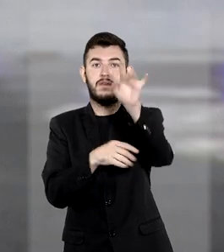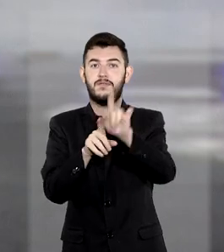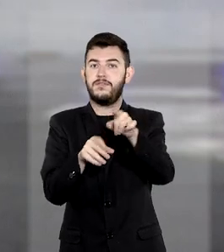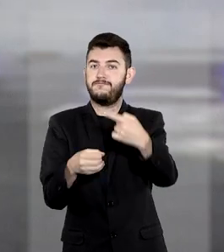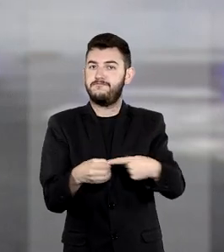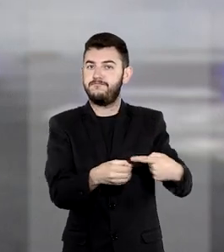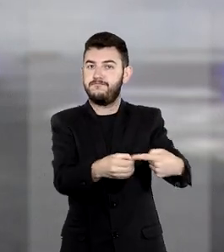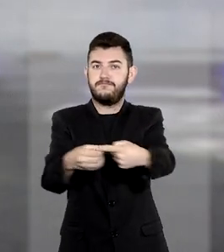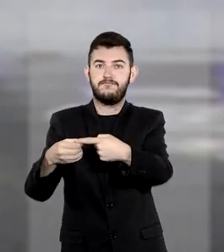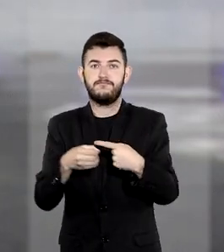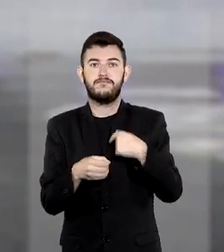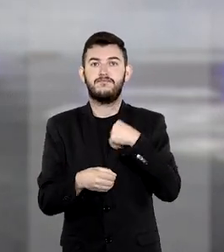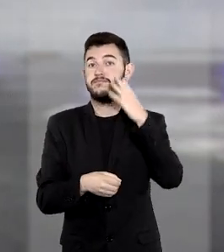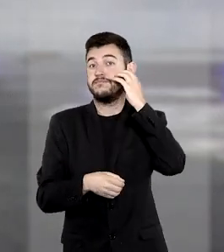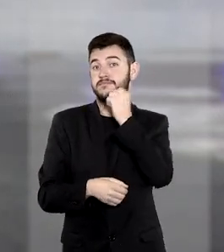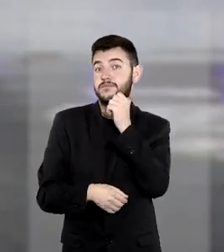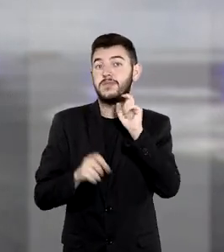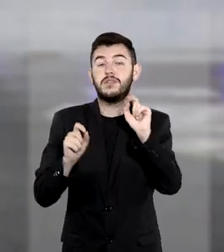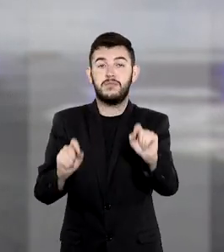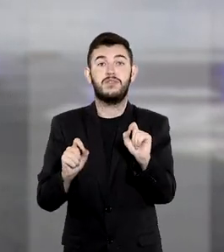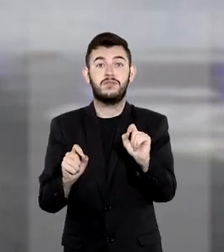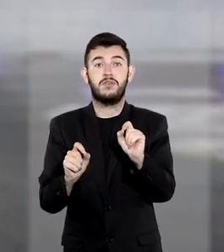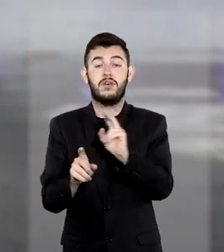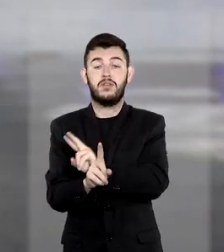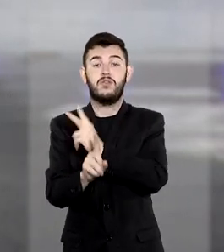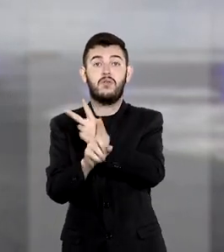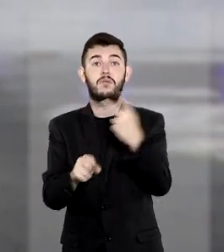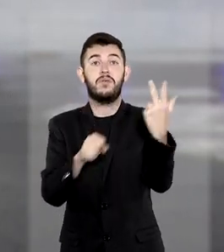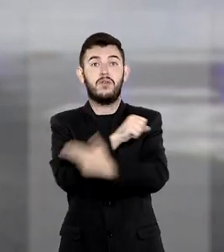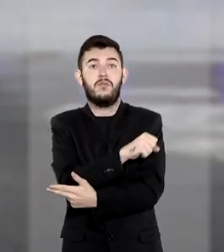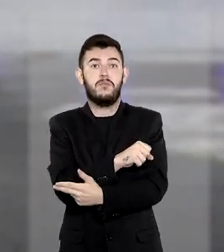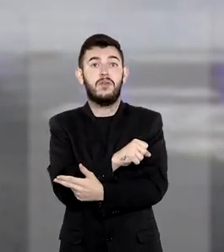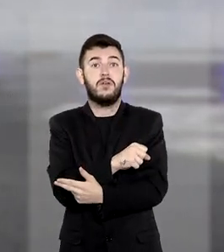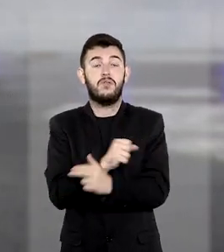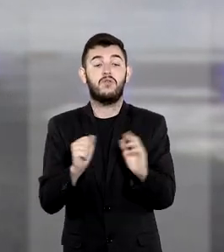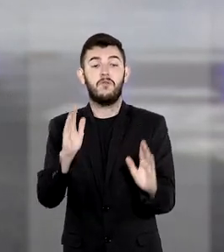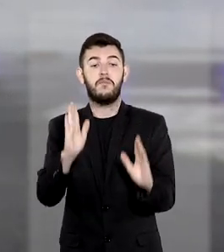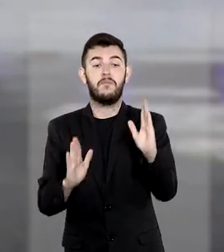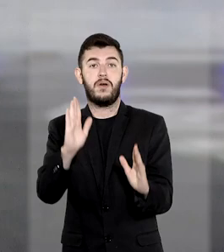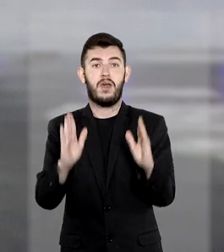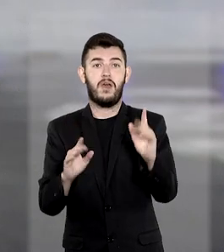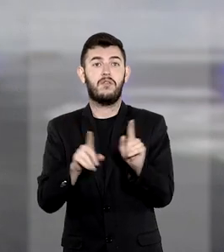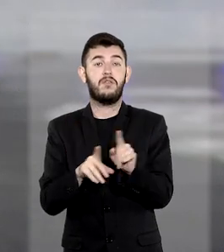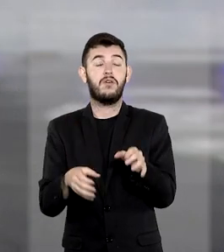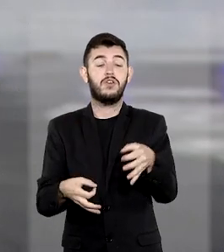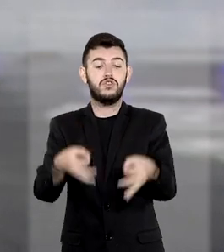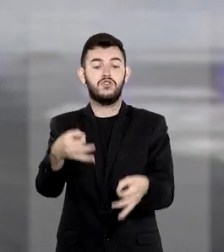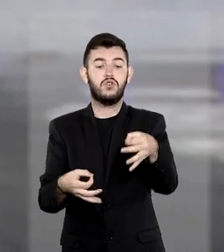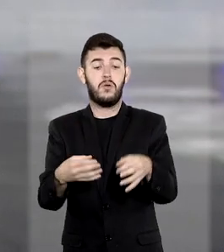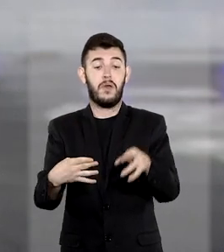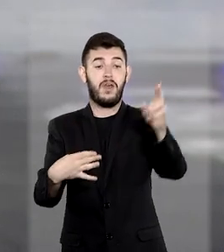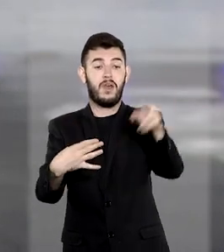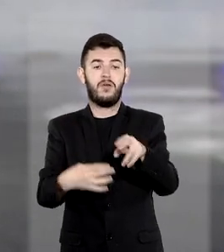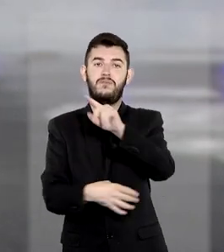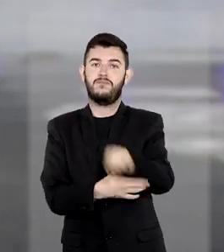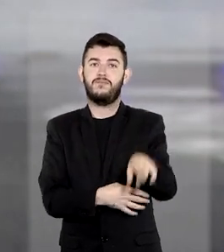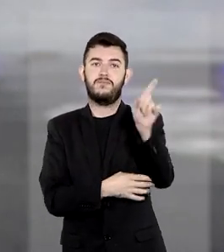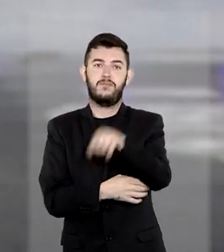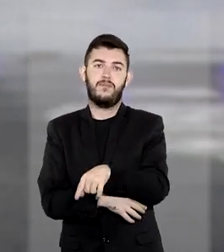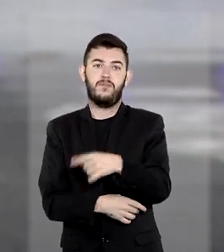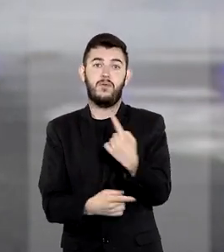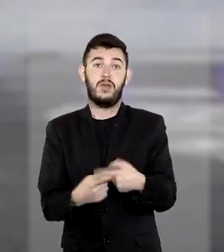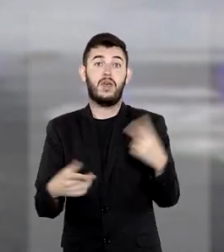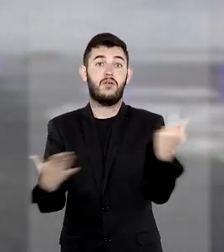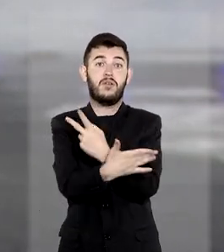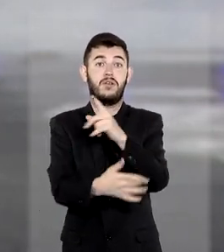dos Territórios admitiu a dupla interrupção do prazo prescricional e julgou improcedentes embargos à execução que